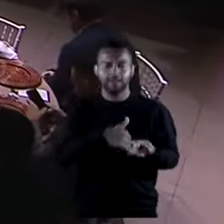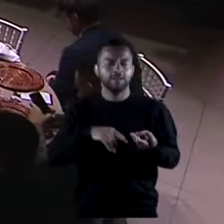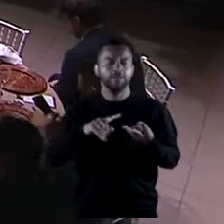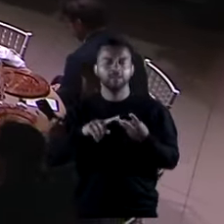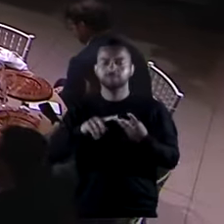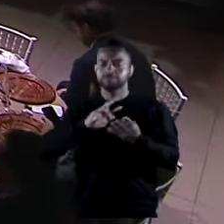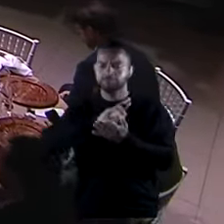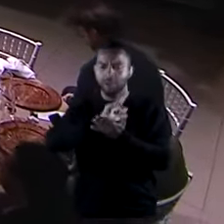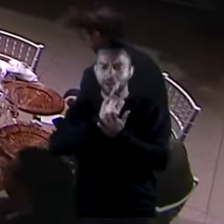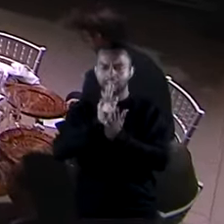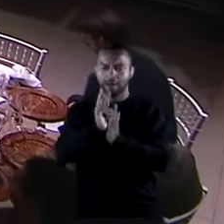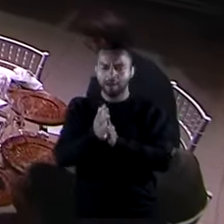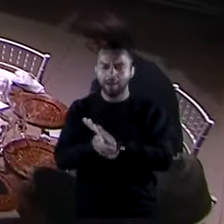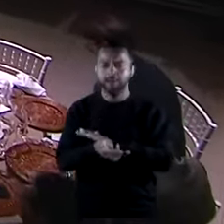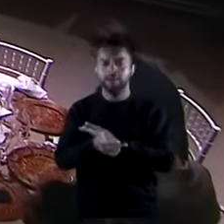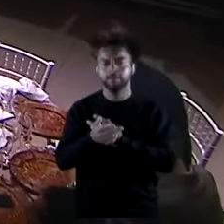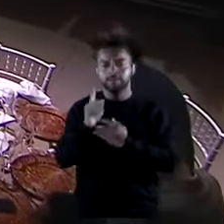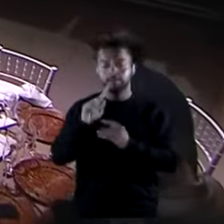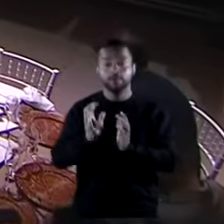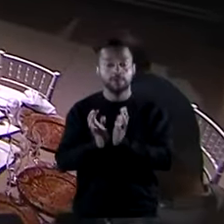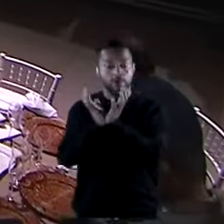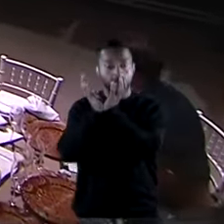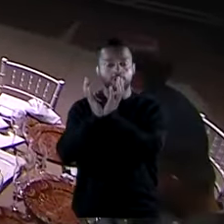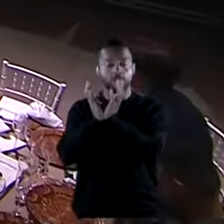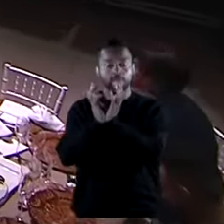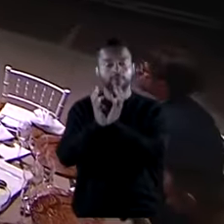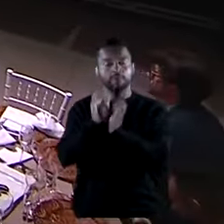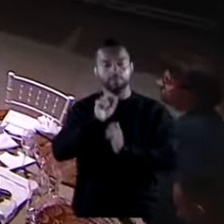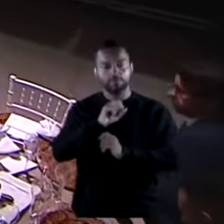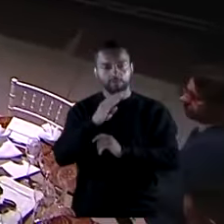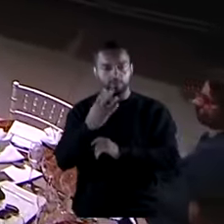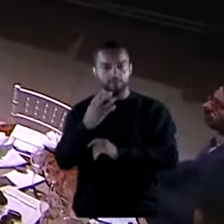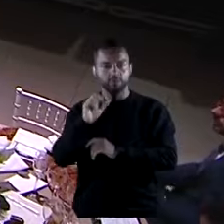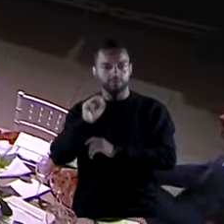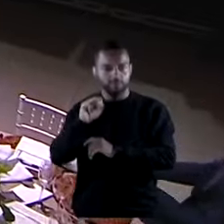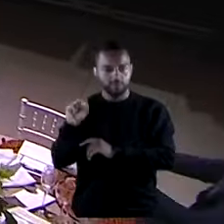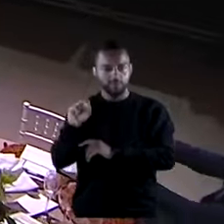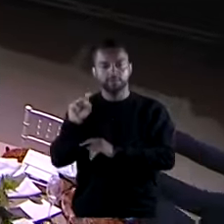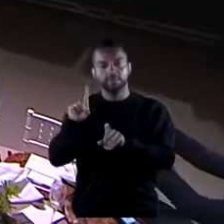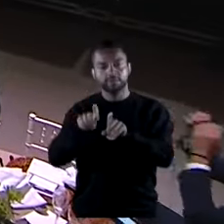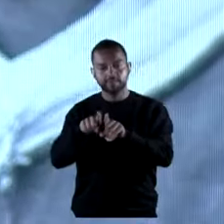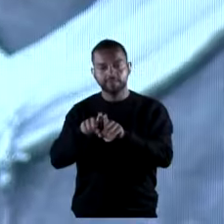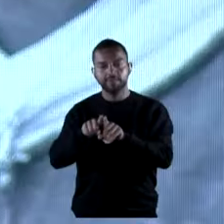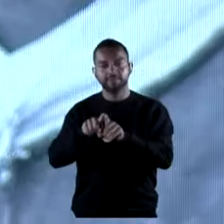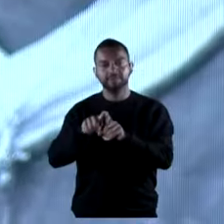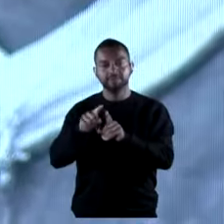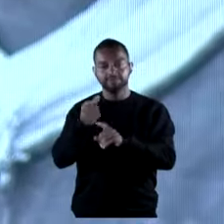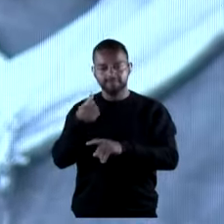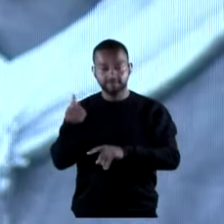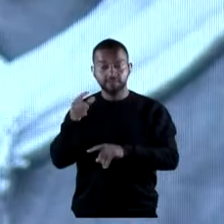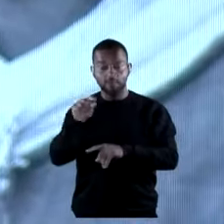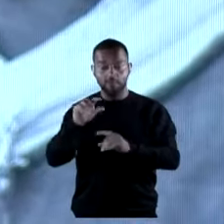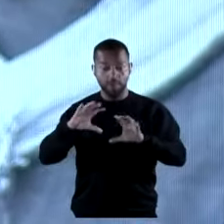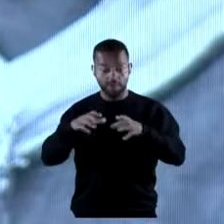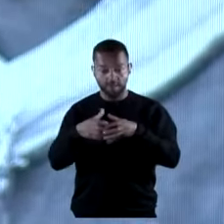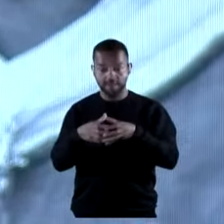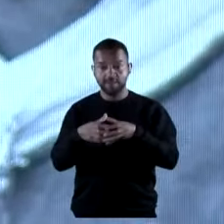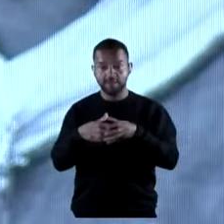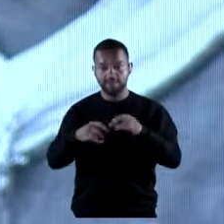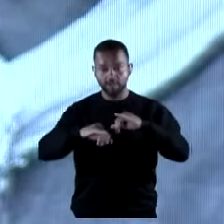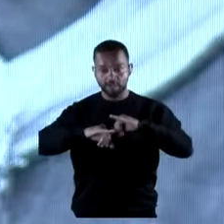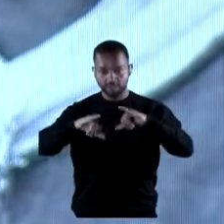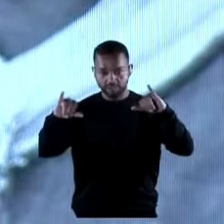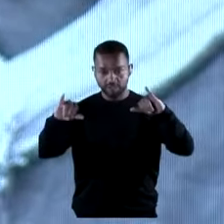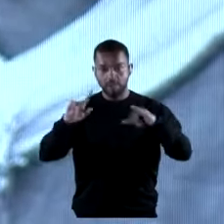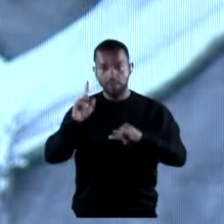de 54, 58, 62 e também 66. Então nós vamos anunciar a equipe e um